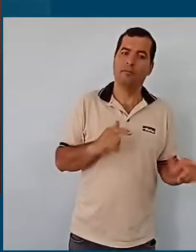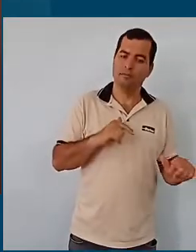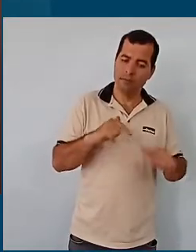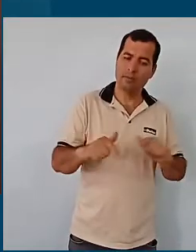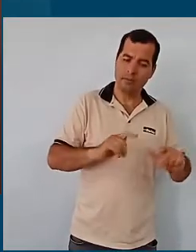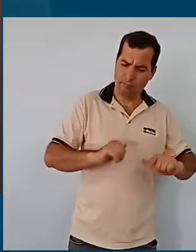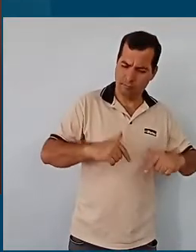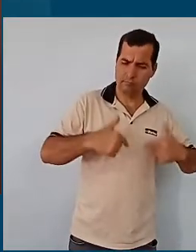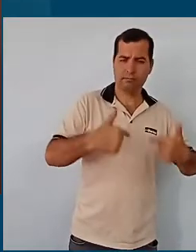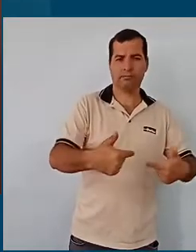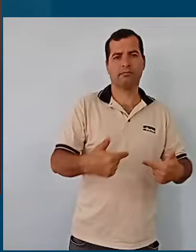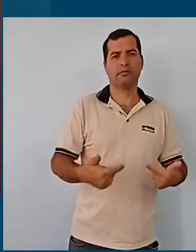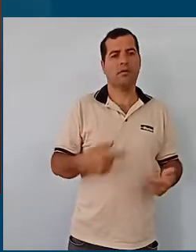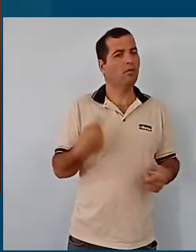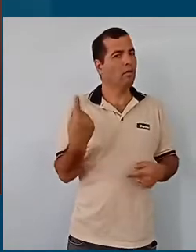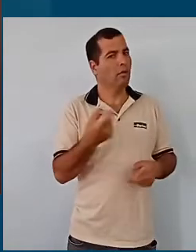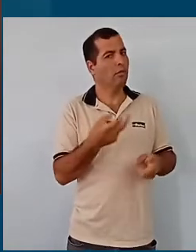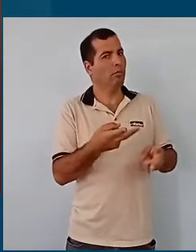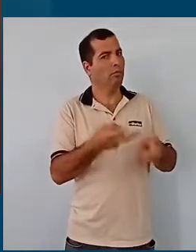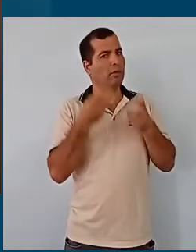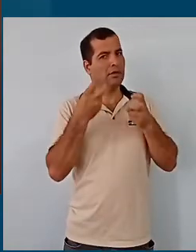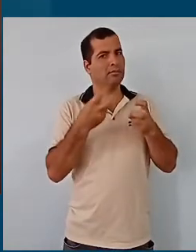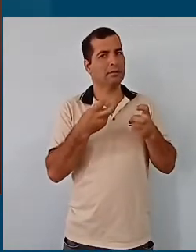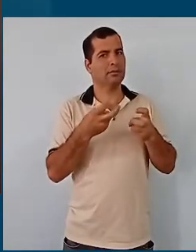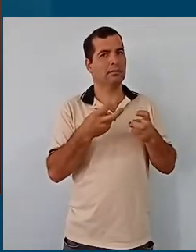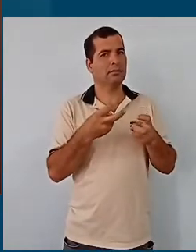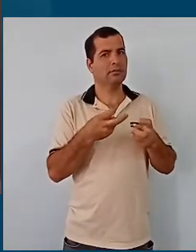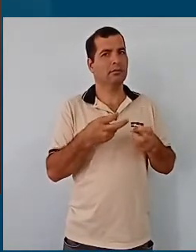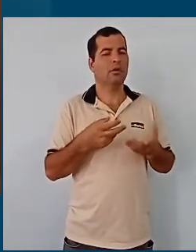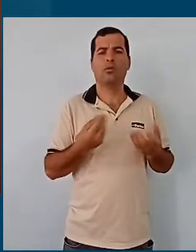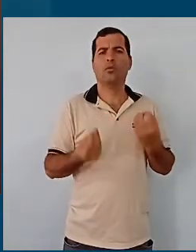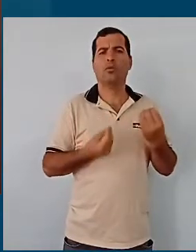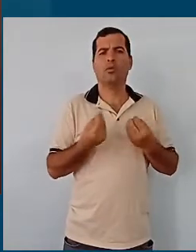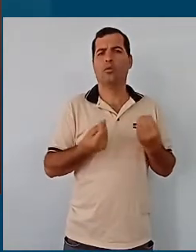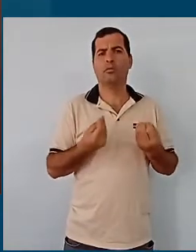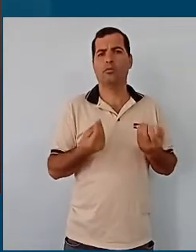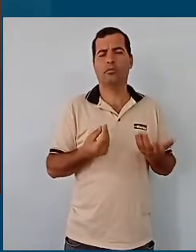isso é importante a gente perceber como o